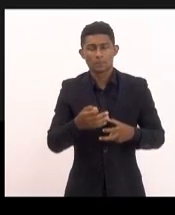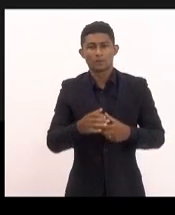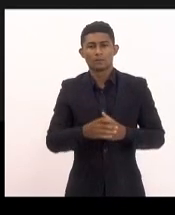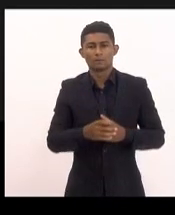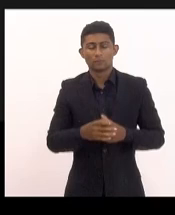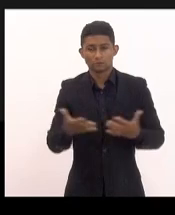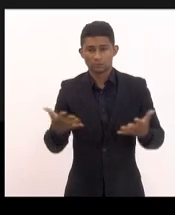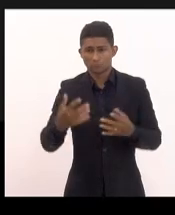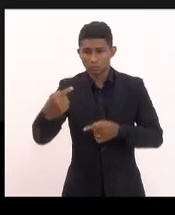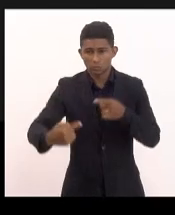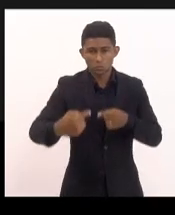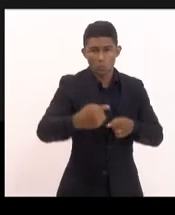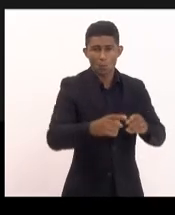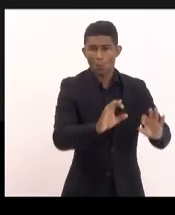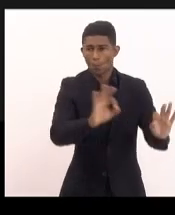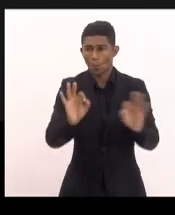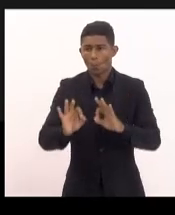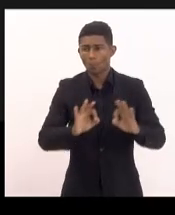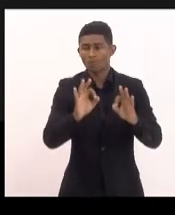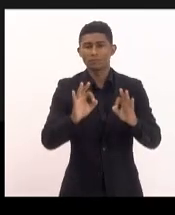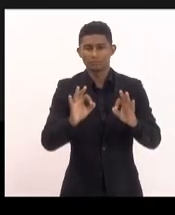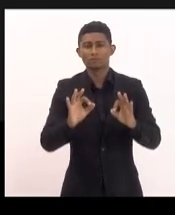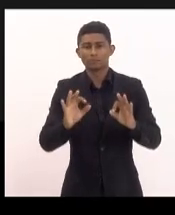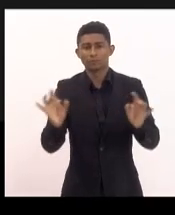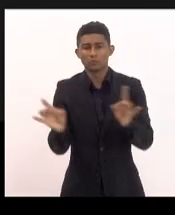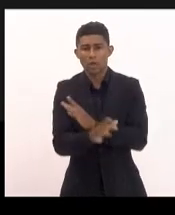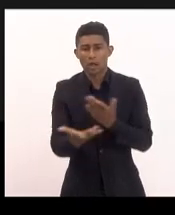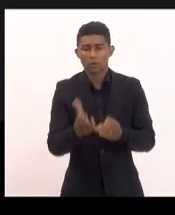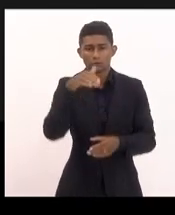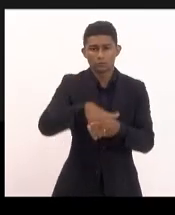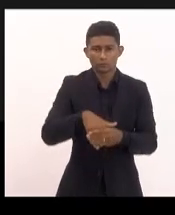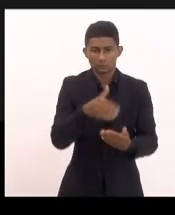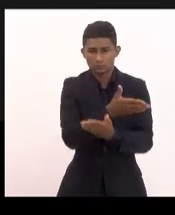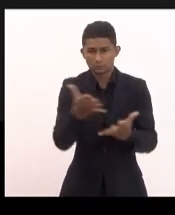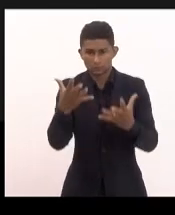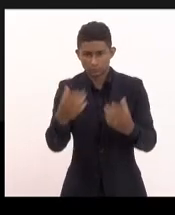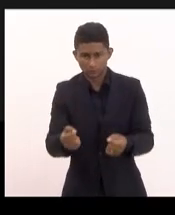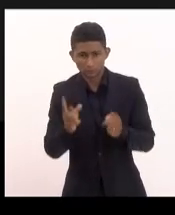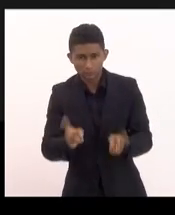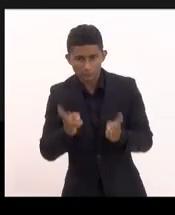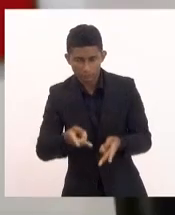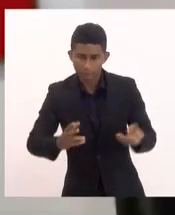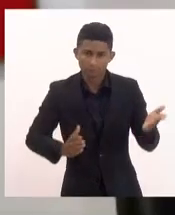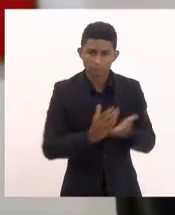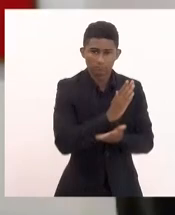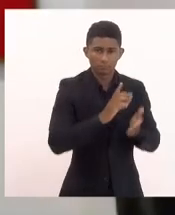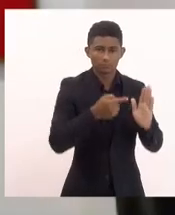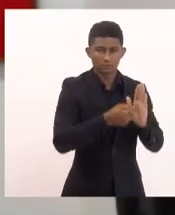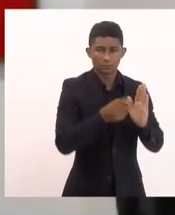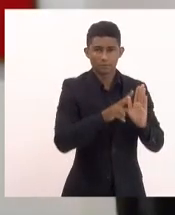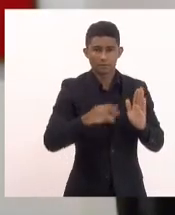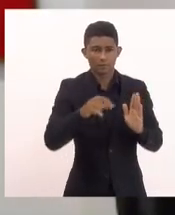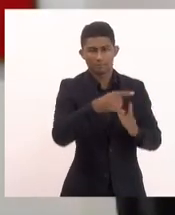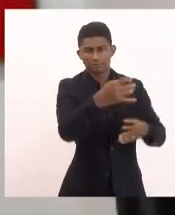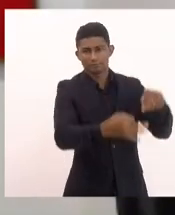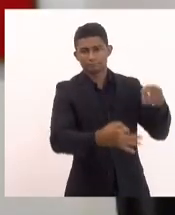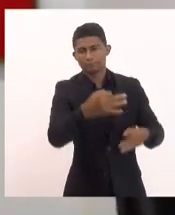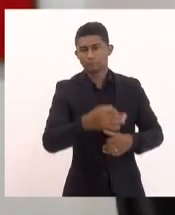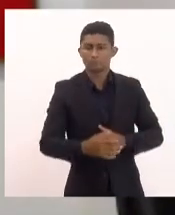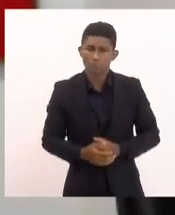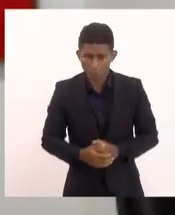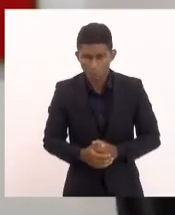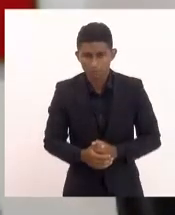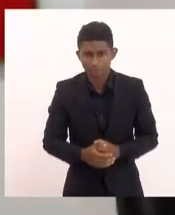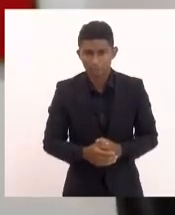Em discussão, não havendo quem queira discutir, encerrada a discussão. Em votação, se os que aprovam permaneçam como estão aprovados, vai à promulgação. Projeto de